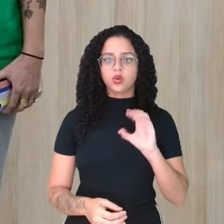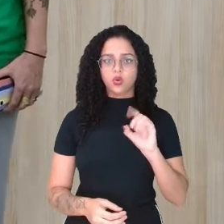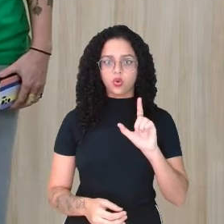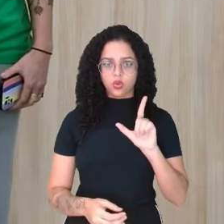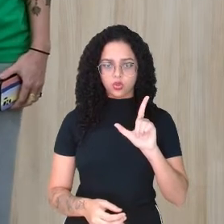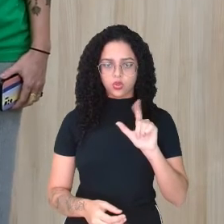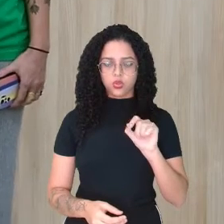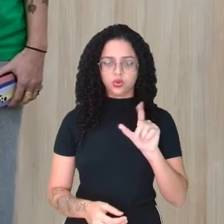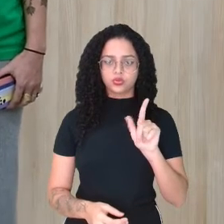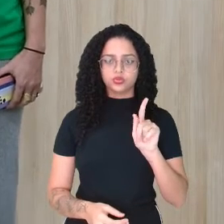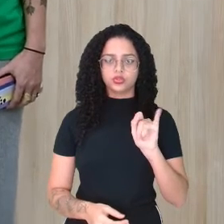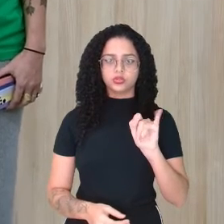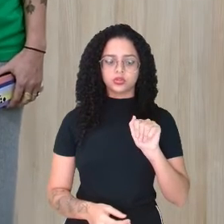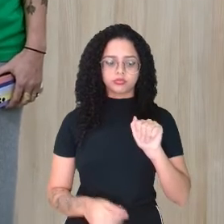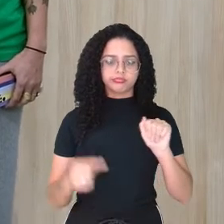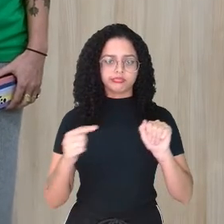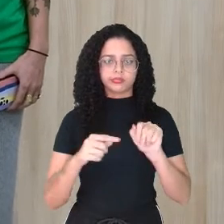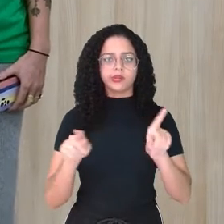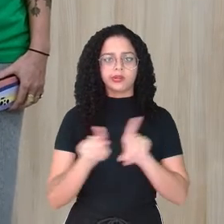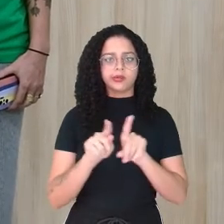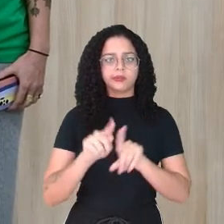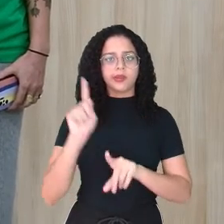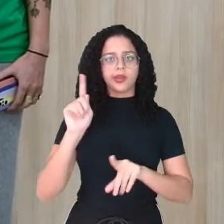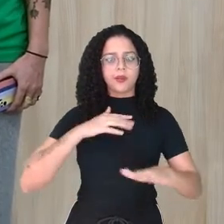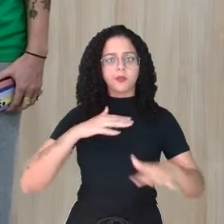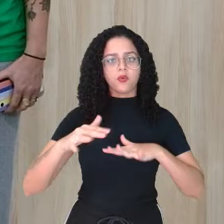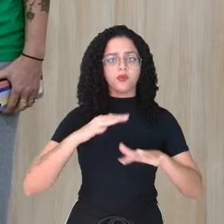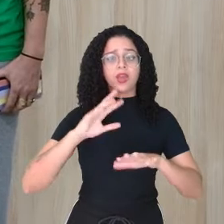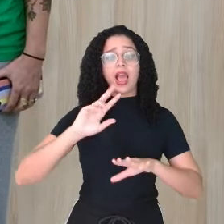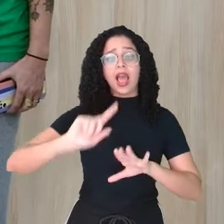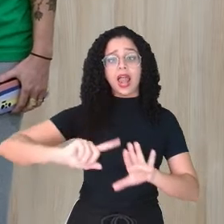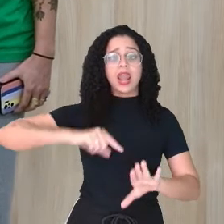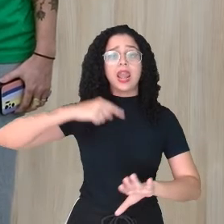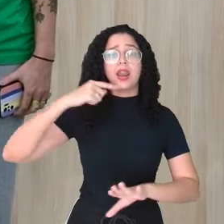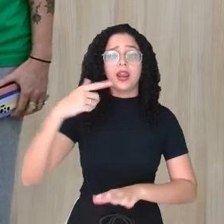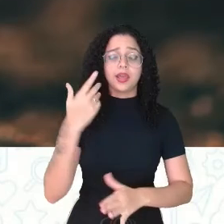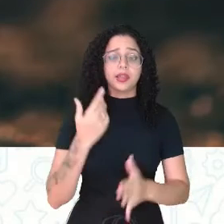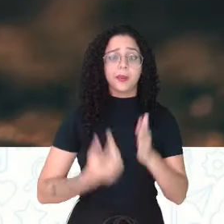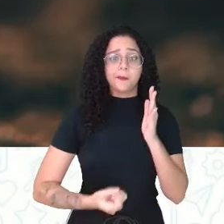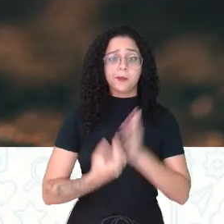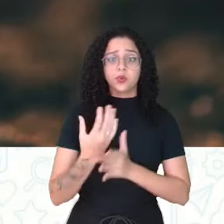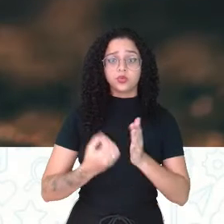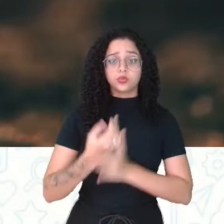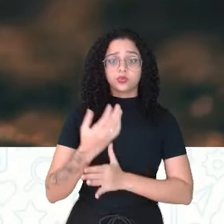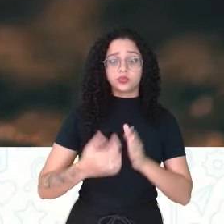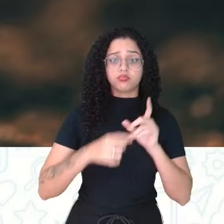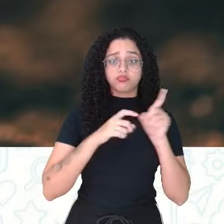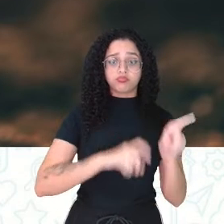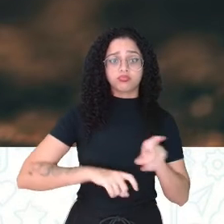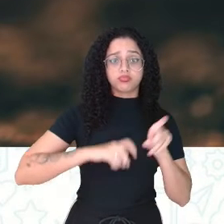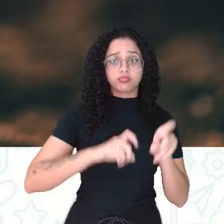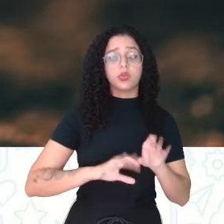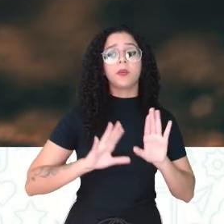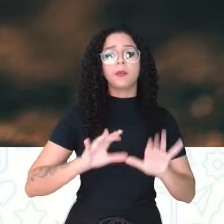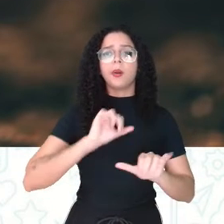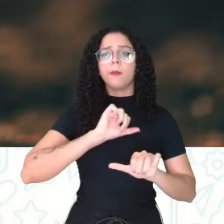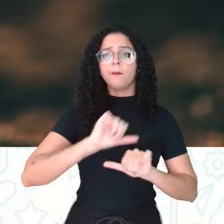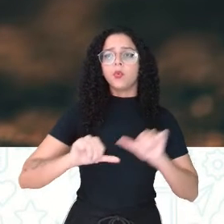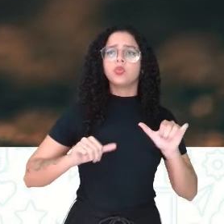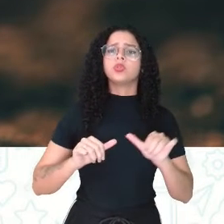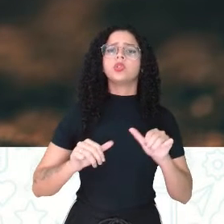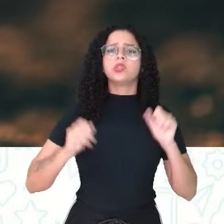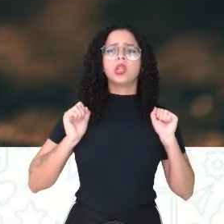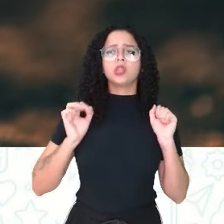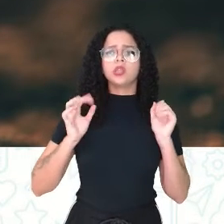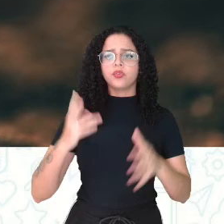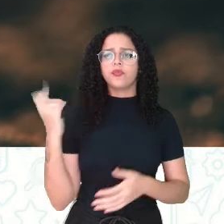É um movimento que vai além da produção agrícola. Mas vamos ver aí. Olha só, mudança nas atitudes e